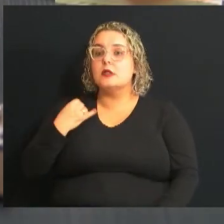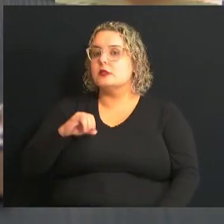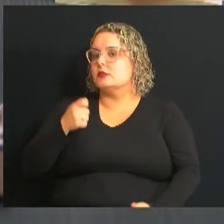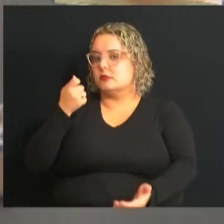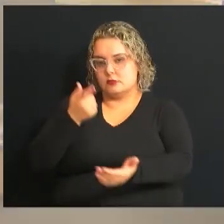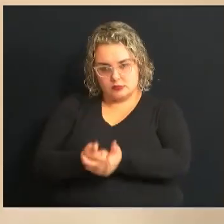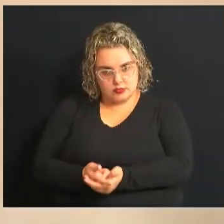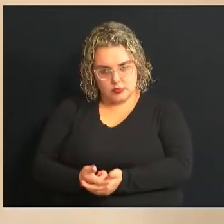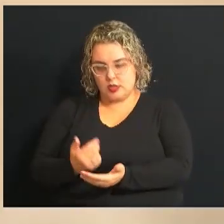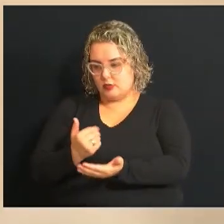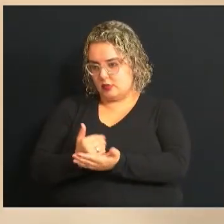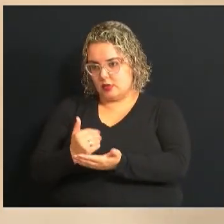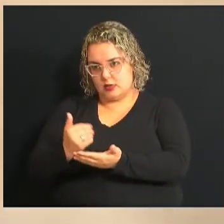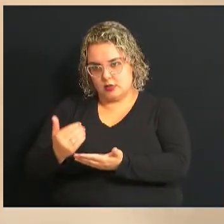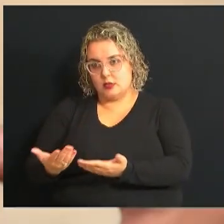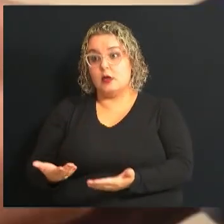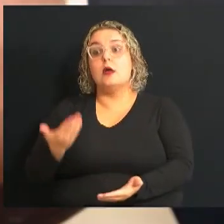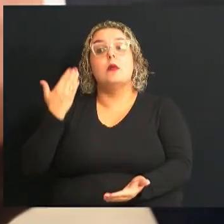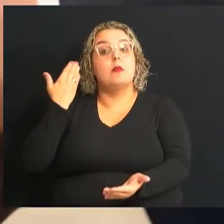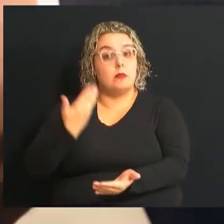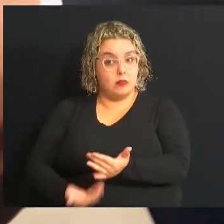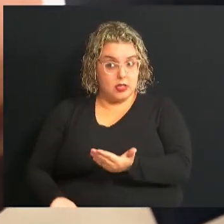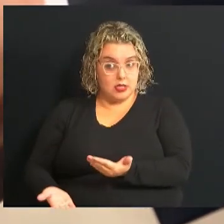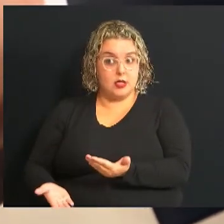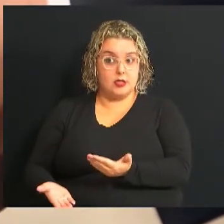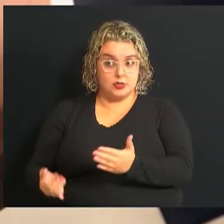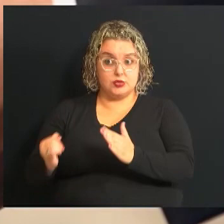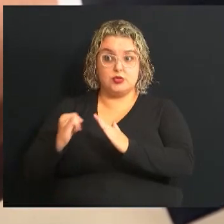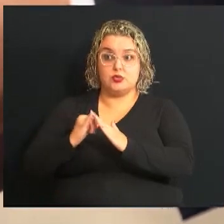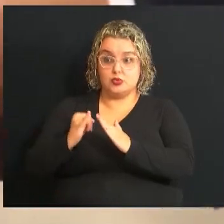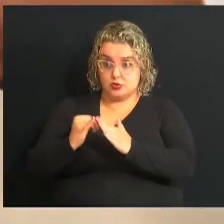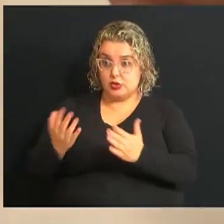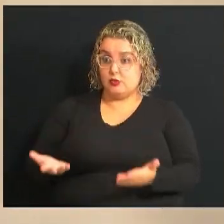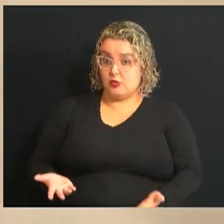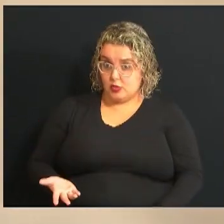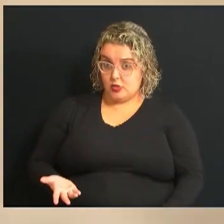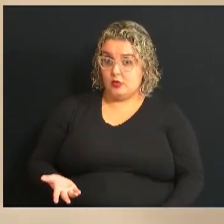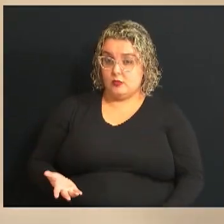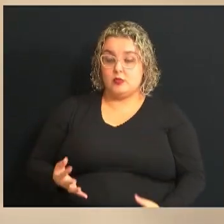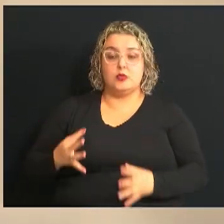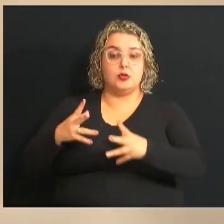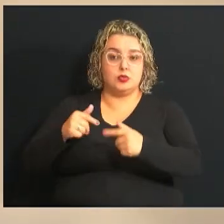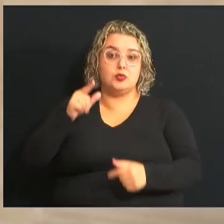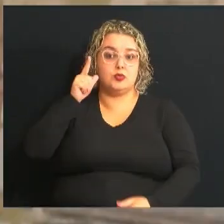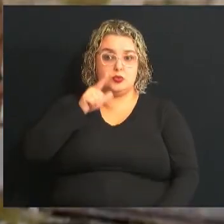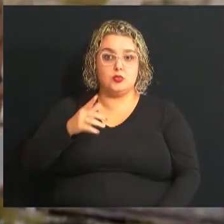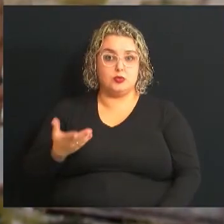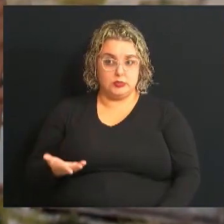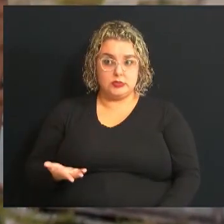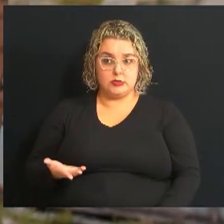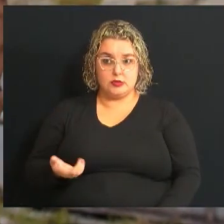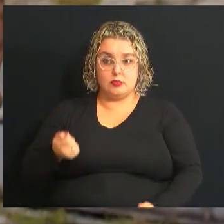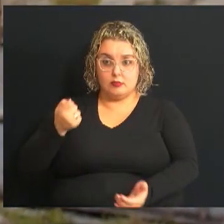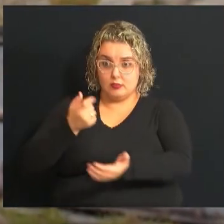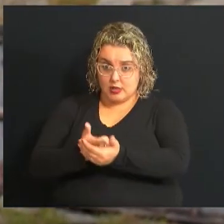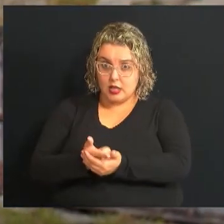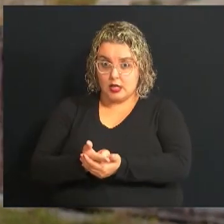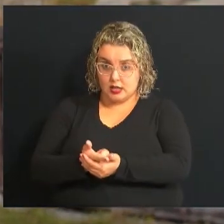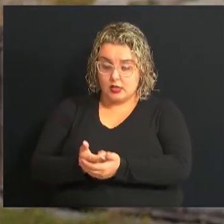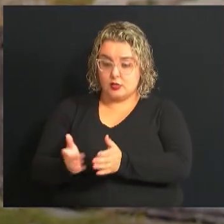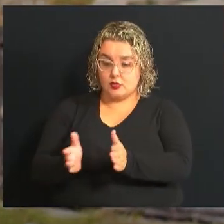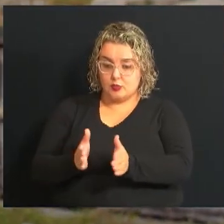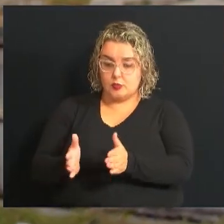parcelas, você acaba perdendo o imóvel e o que você conseguiu pagar durante um tempo, né?